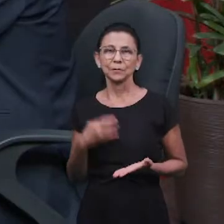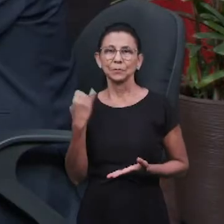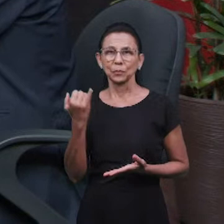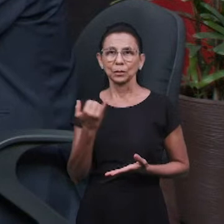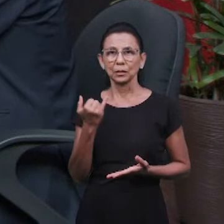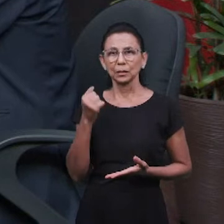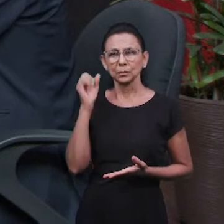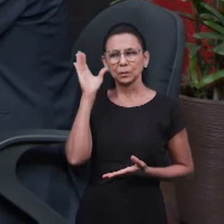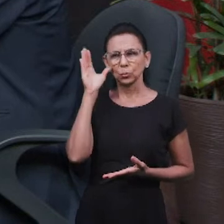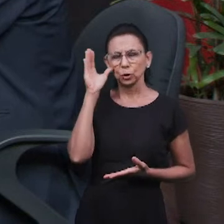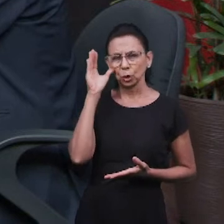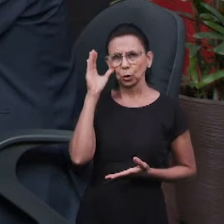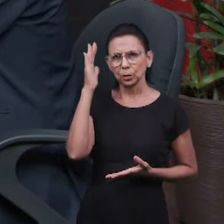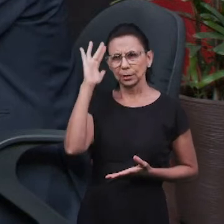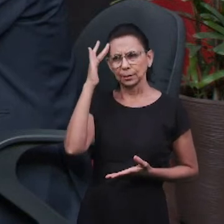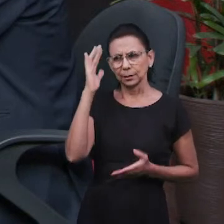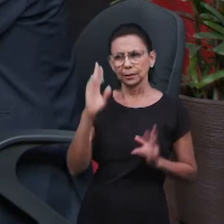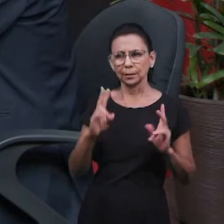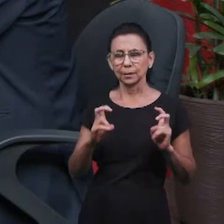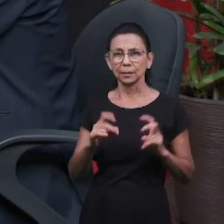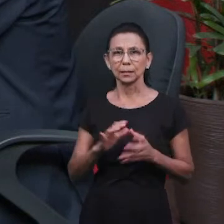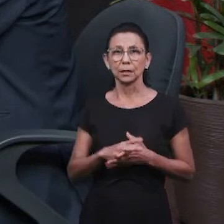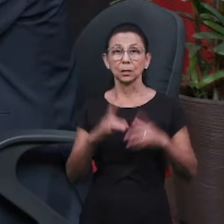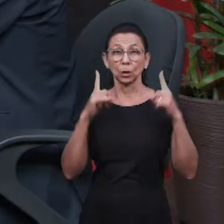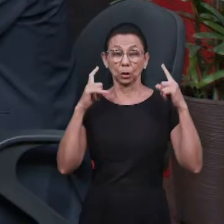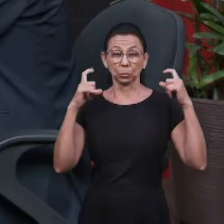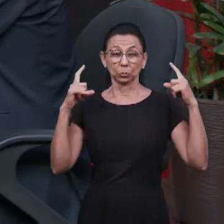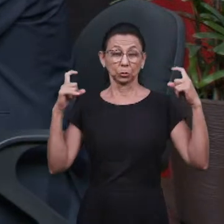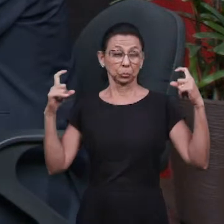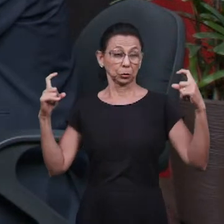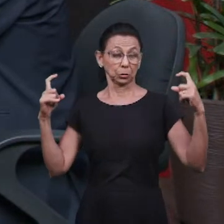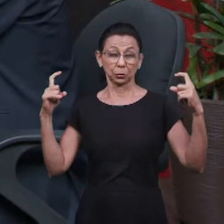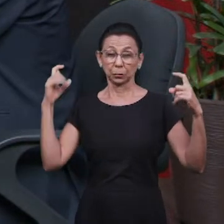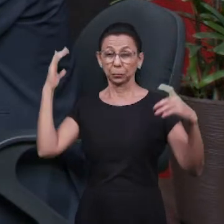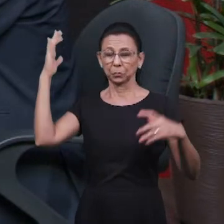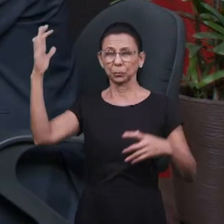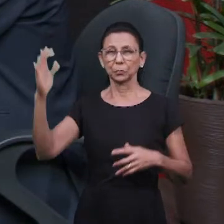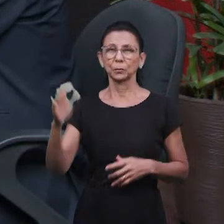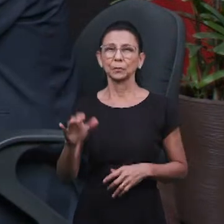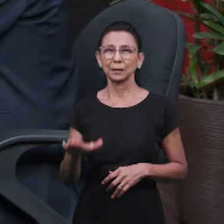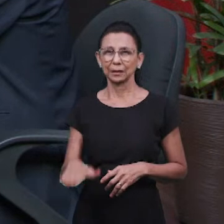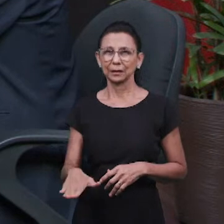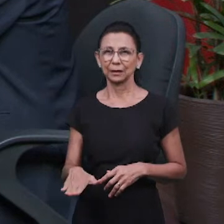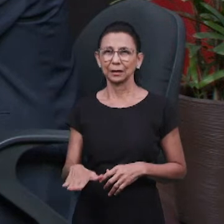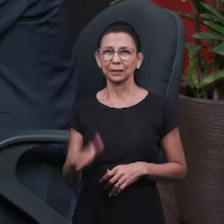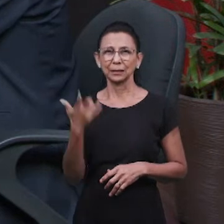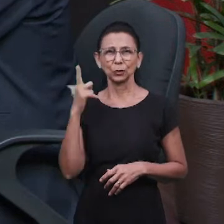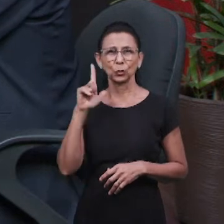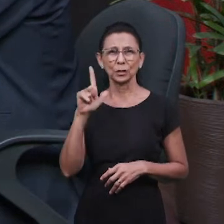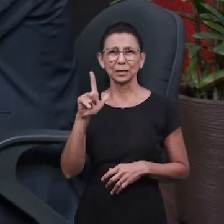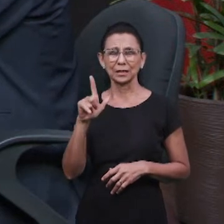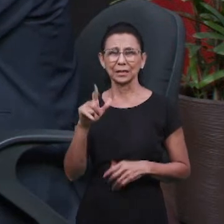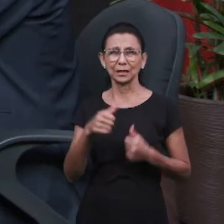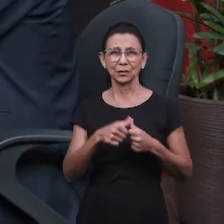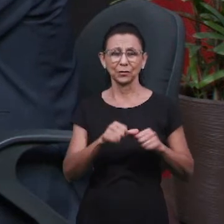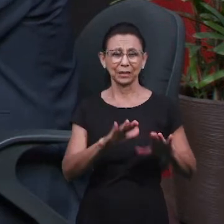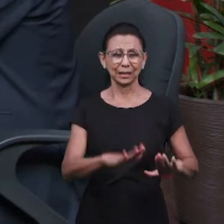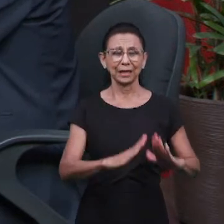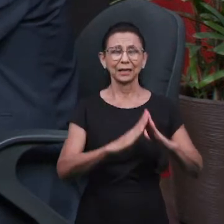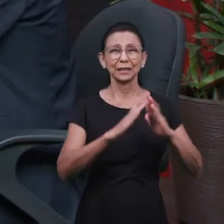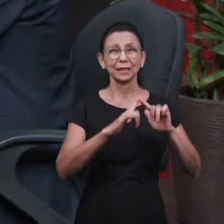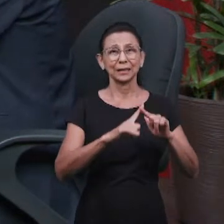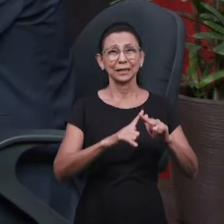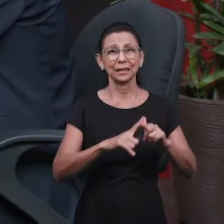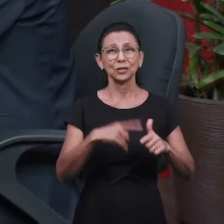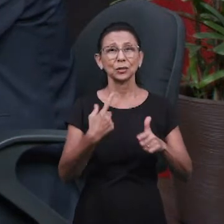esse assunto. Então, o toque também, o som, o volume. Às vezes tem criança que não consegue, às vezes, permanecer um tempo maior dentro do